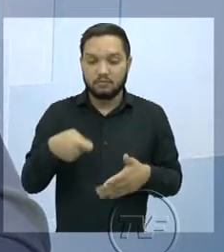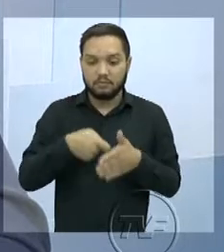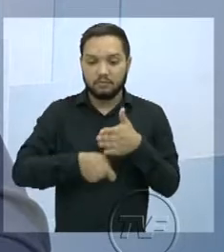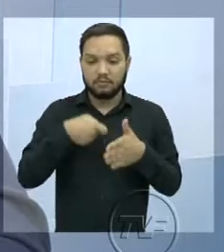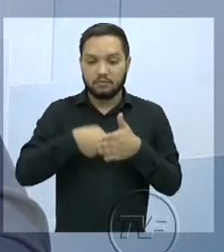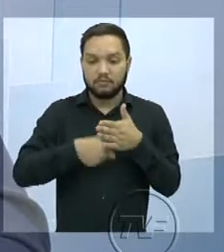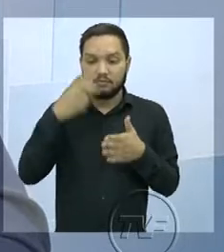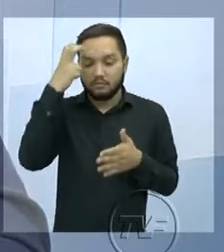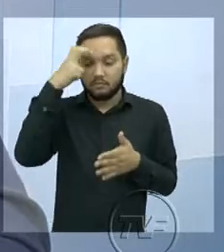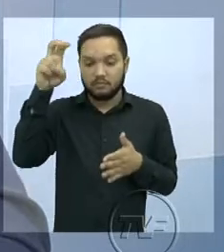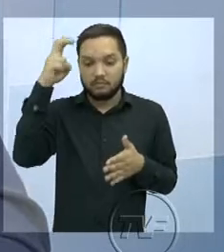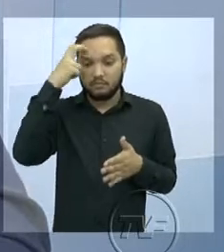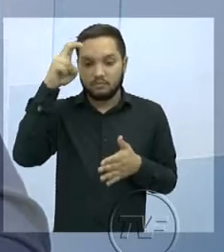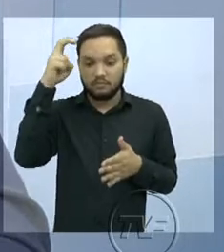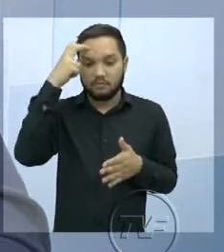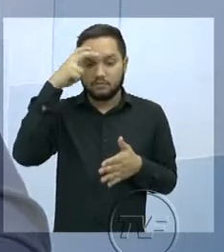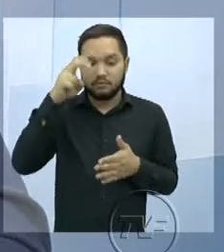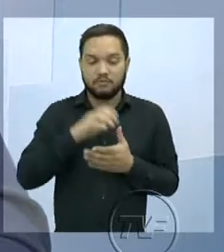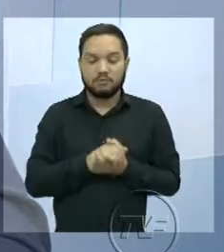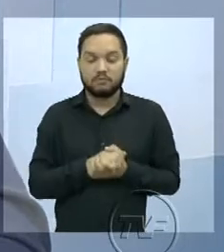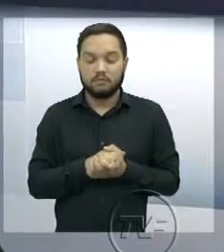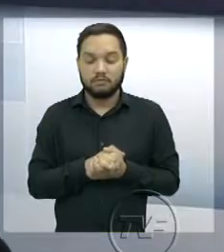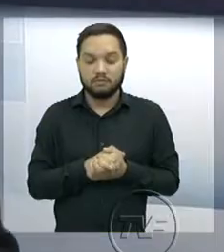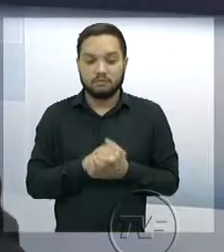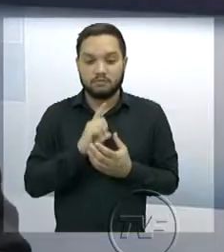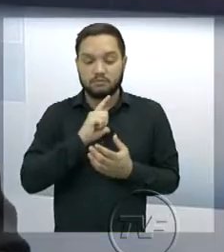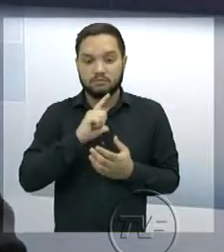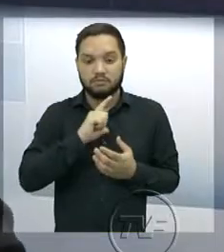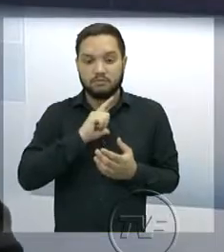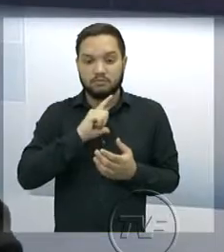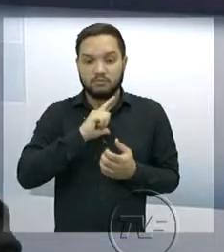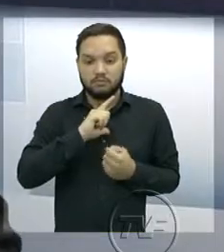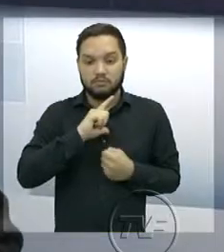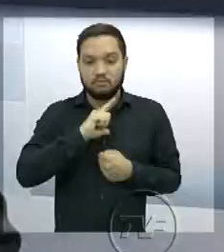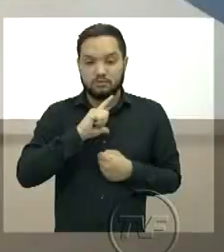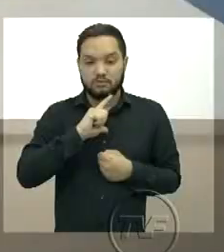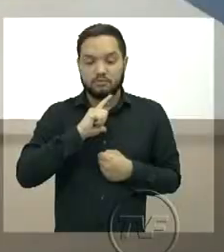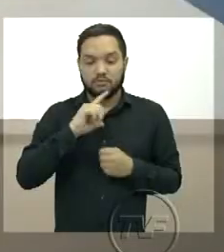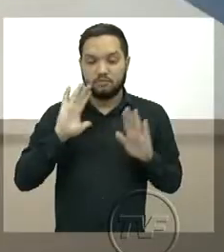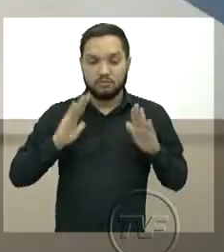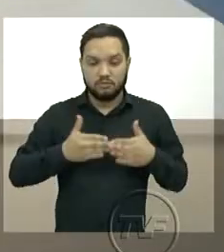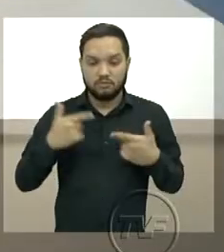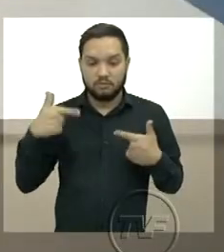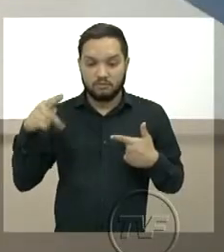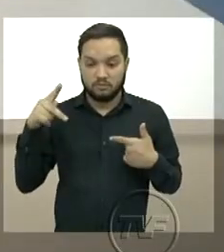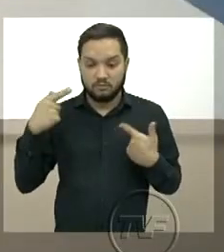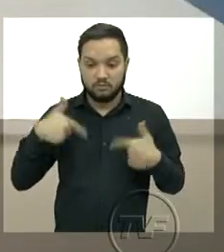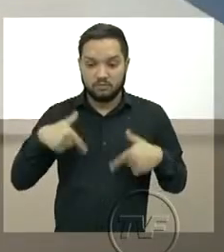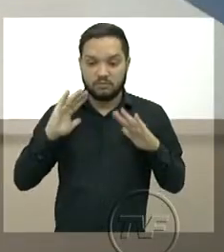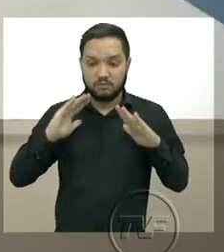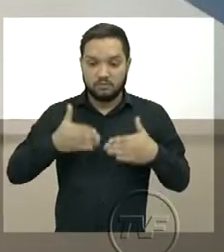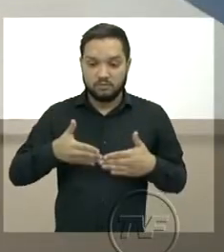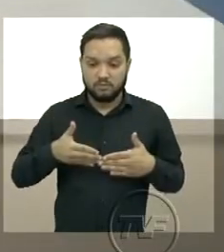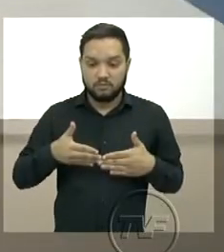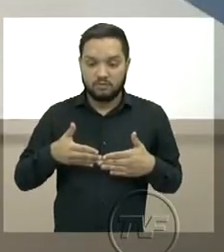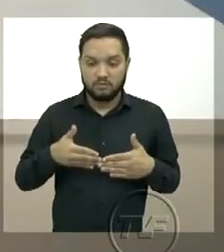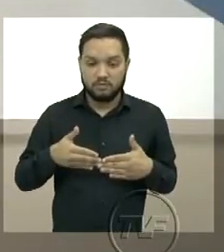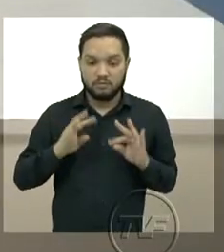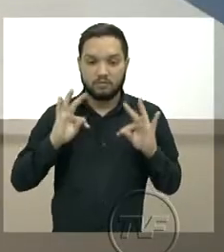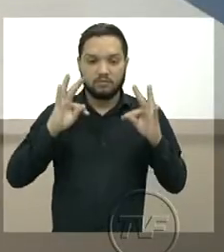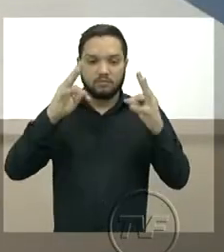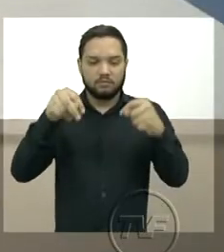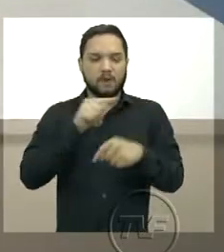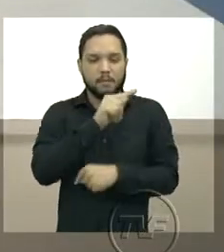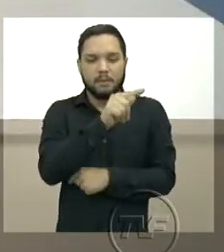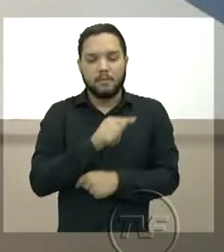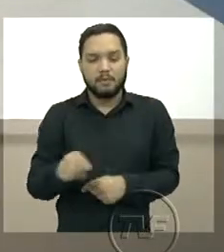por excelência e tem também, dentro do seu mandato, focado em todas as áreas da cidade e quando fala